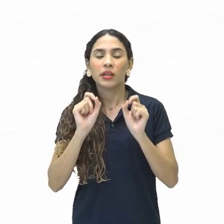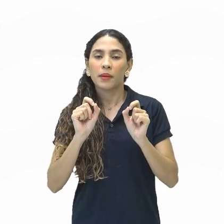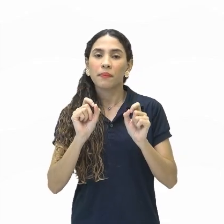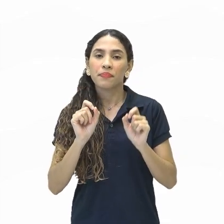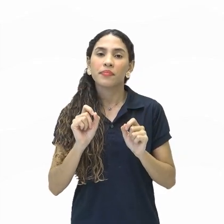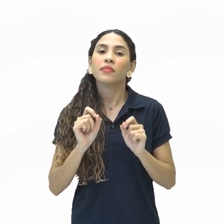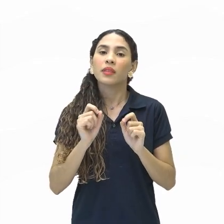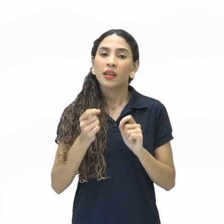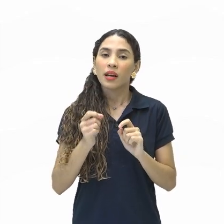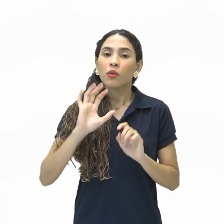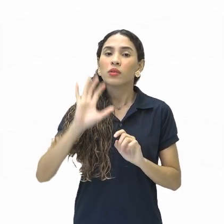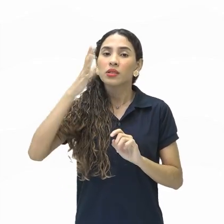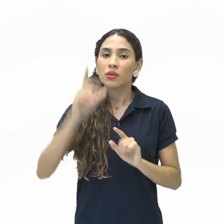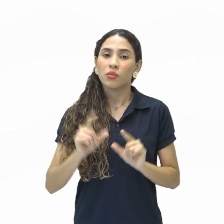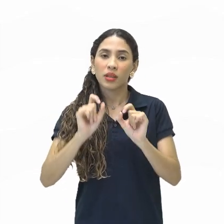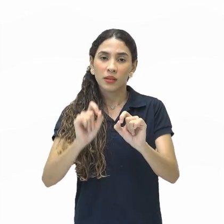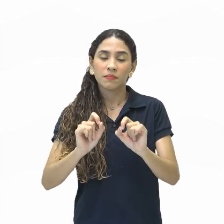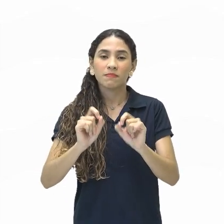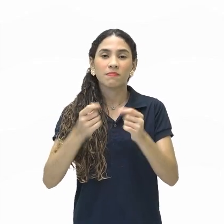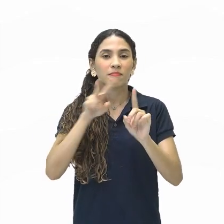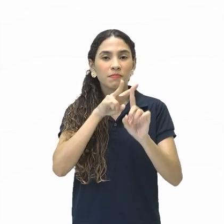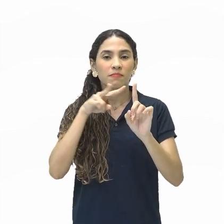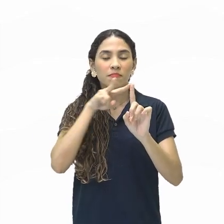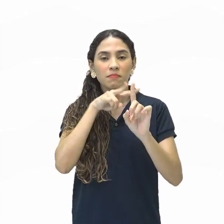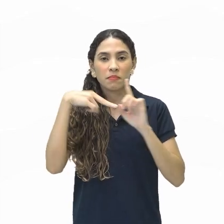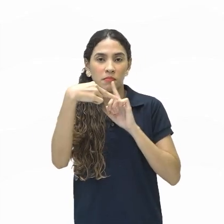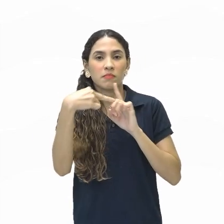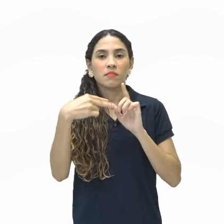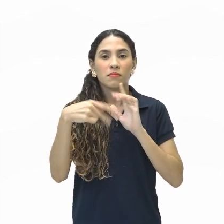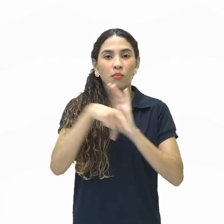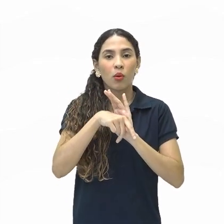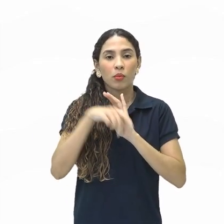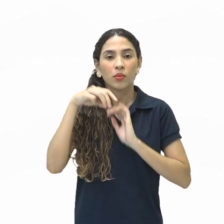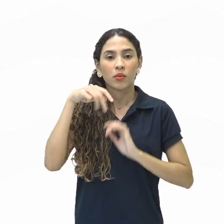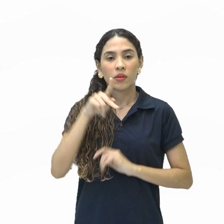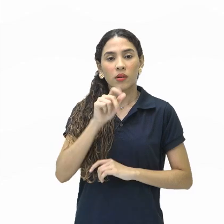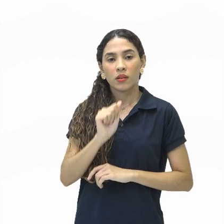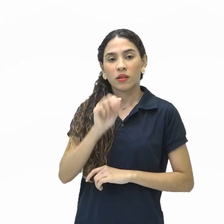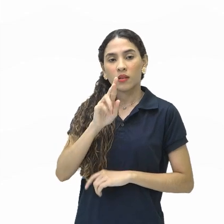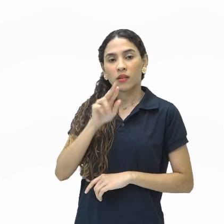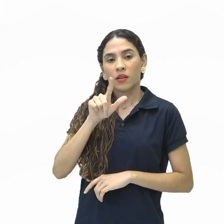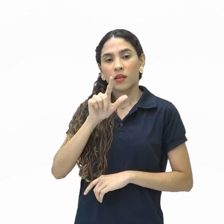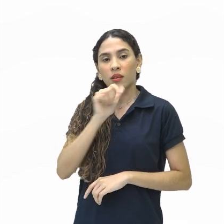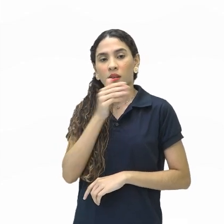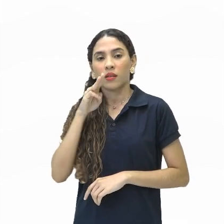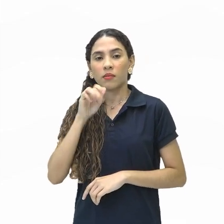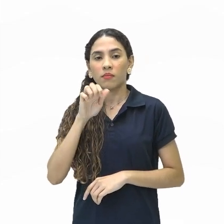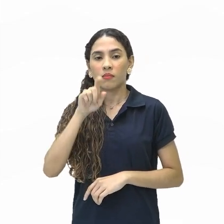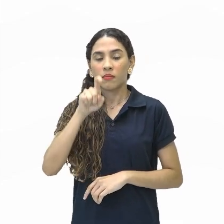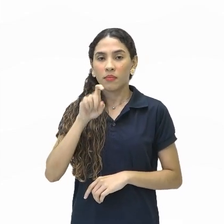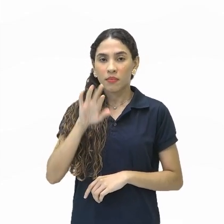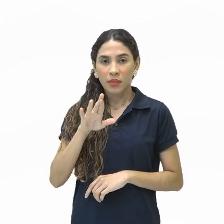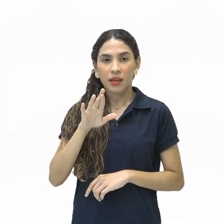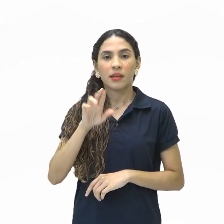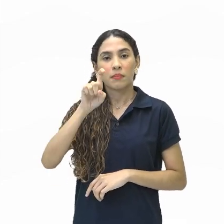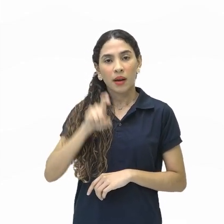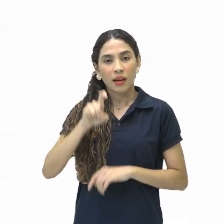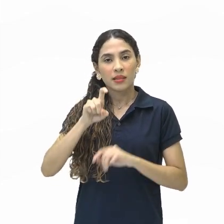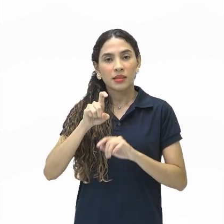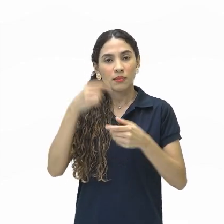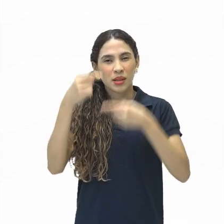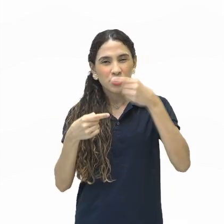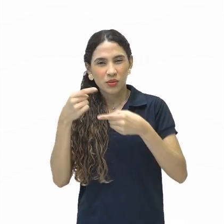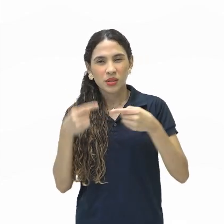né, que gerou, na percepção, né, de Marx, toda essa discussão em torno do sistema